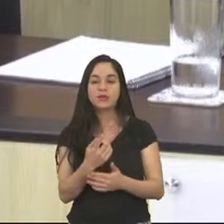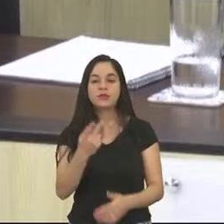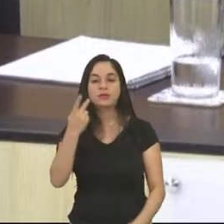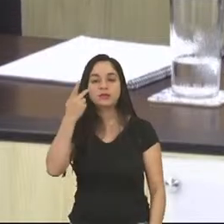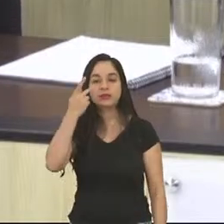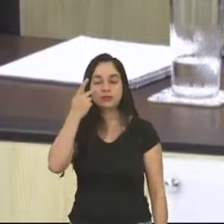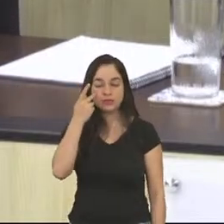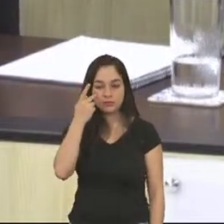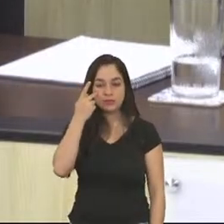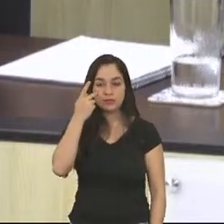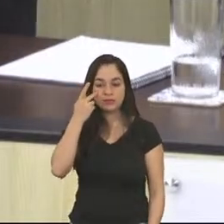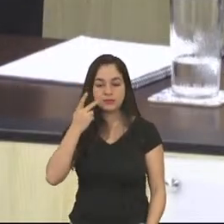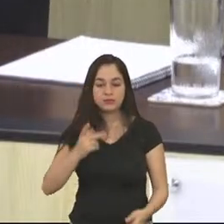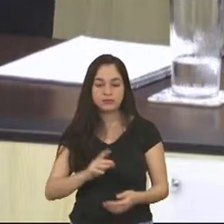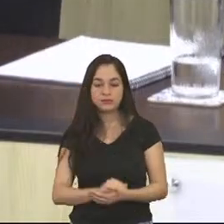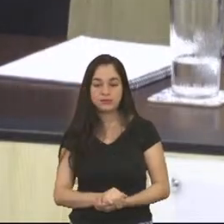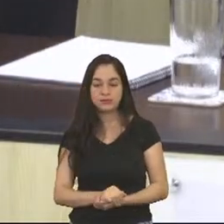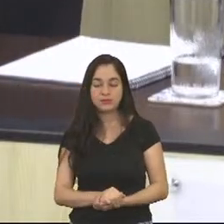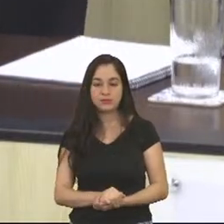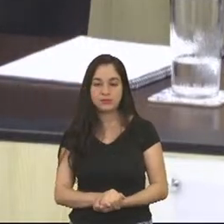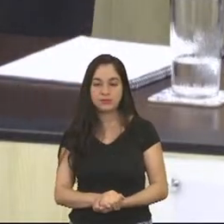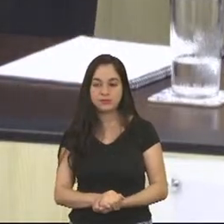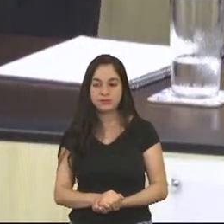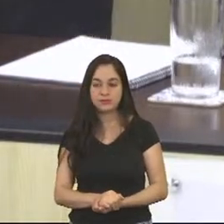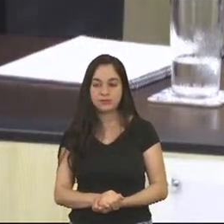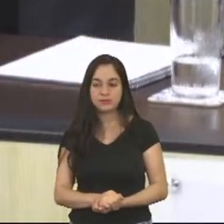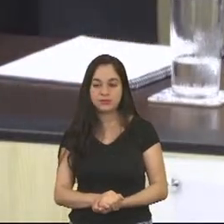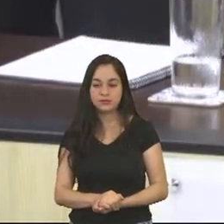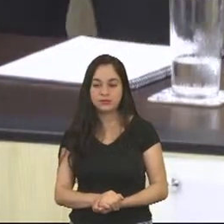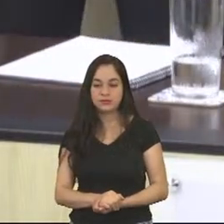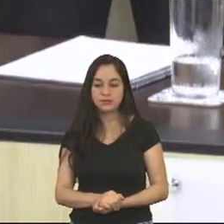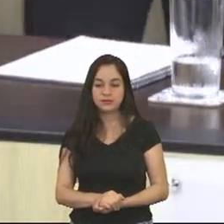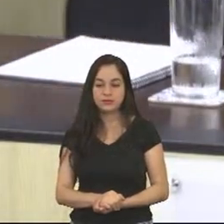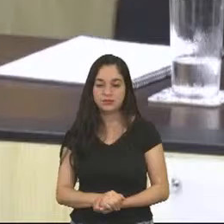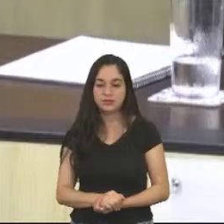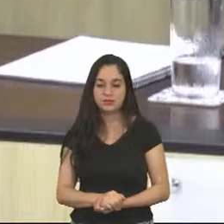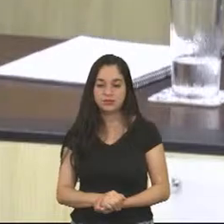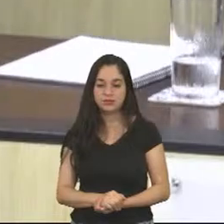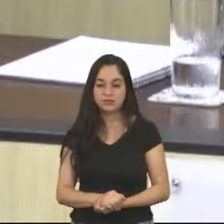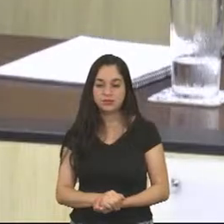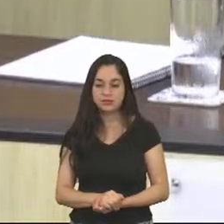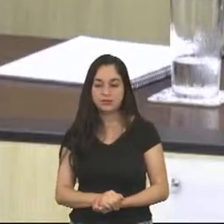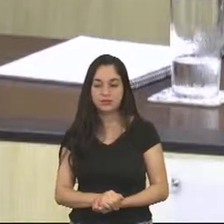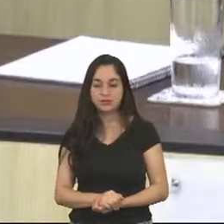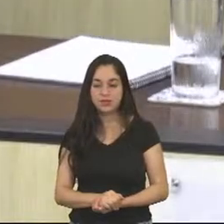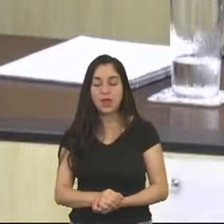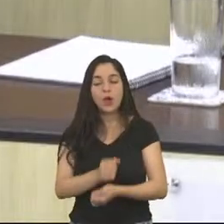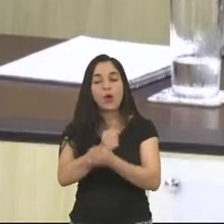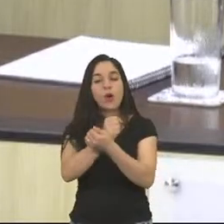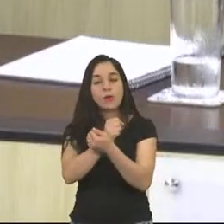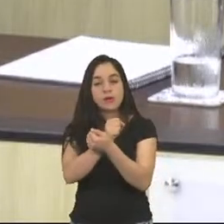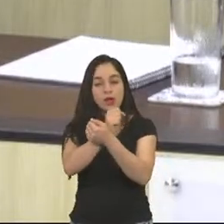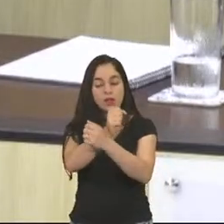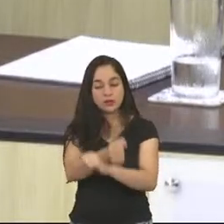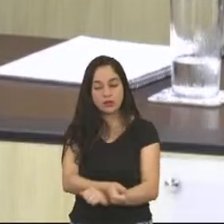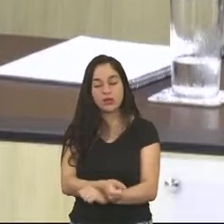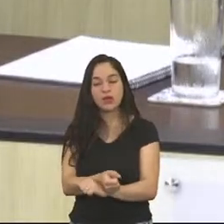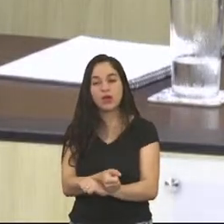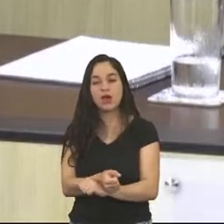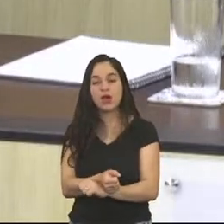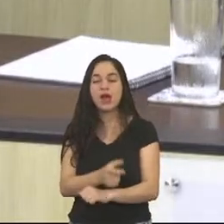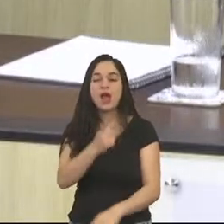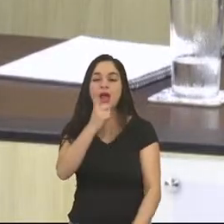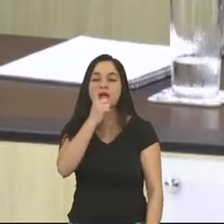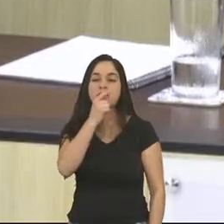dos Condutores. Dispõe sobre a obrigatoriedade de disponibilização de